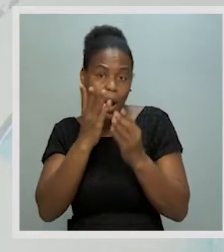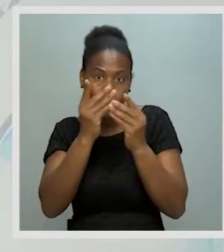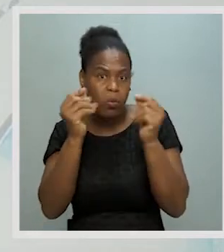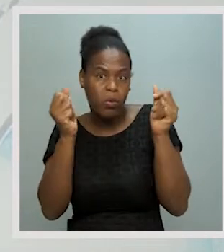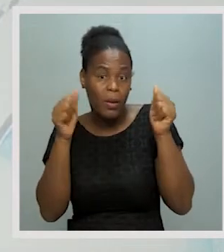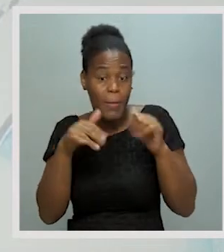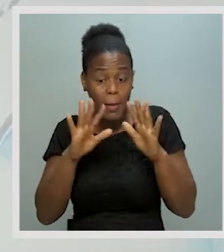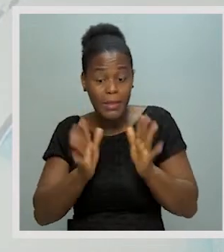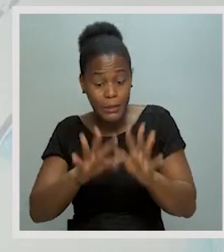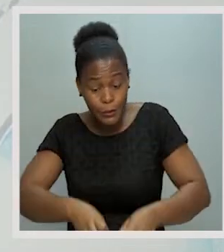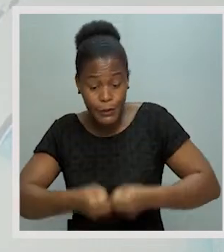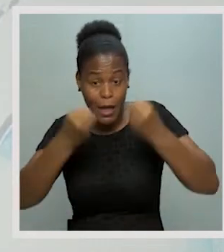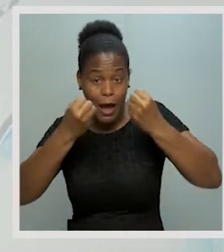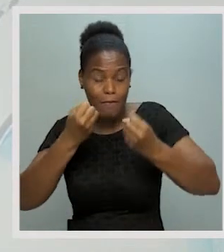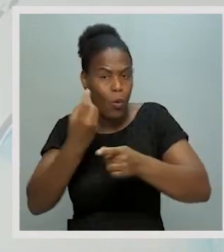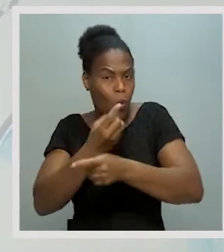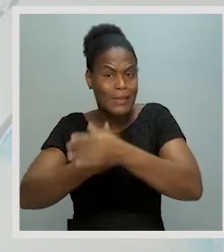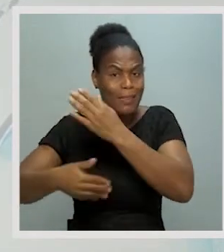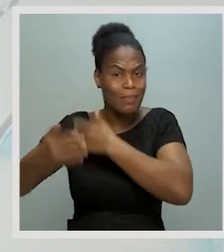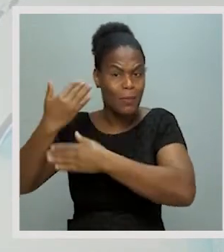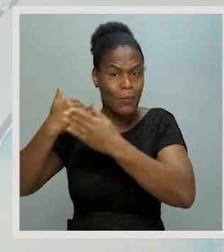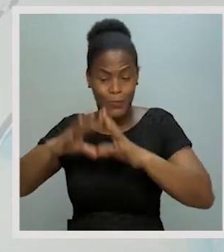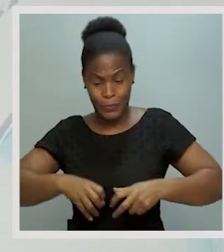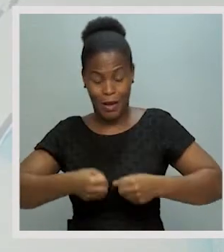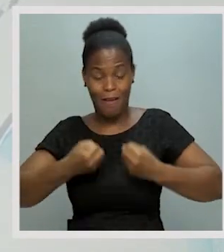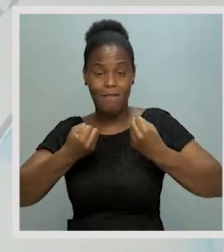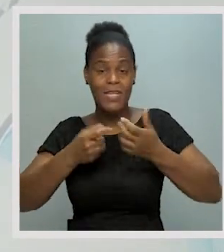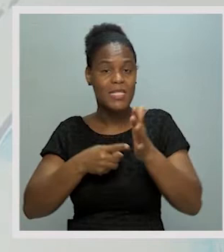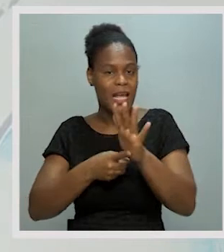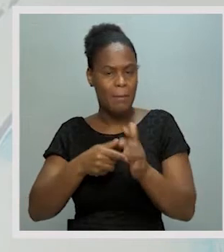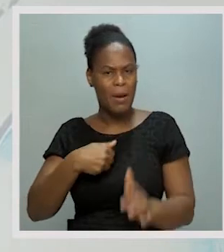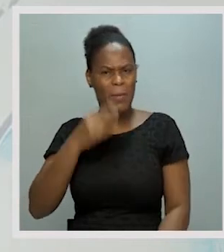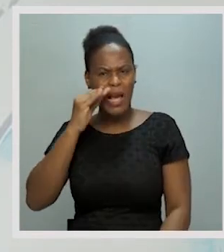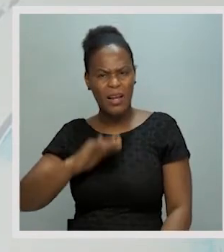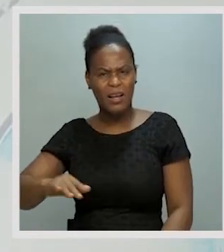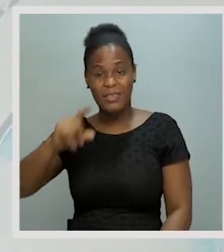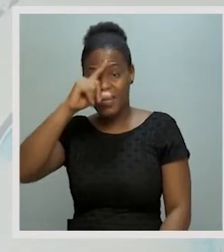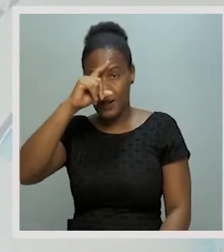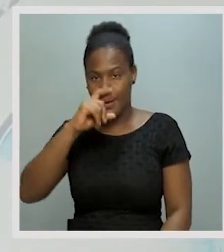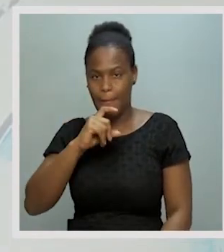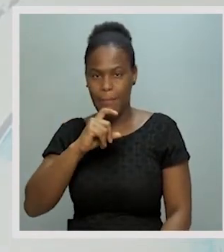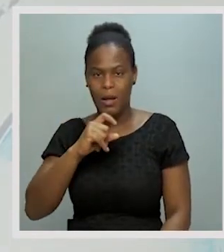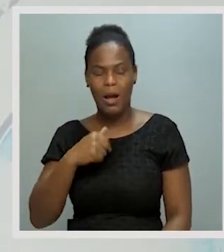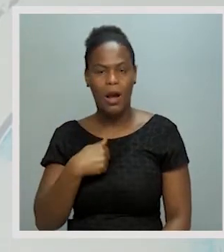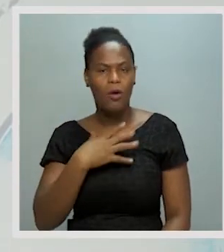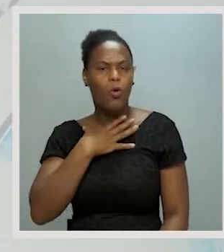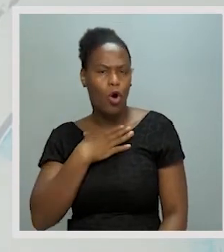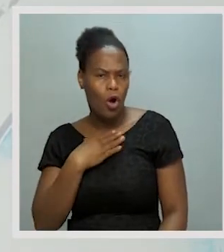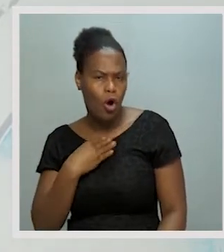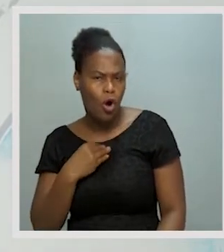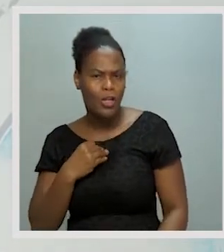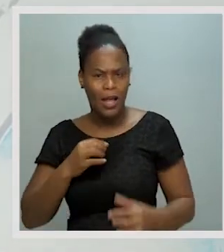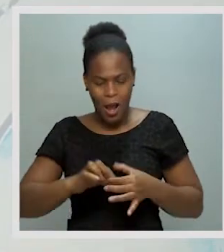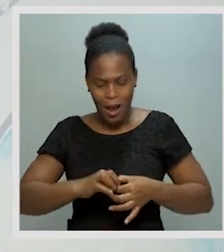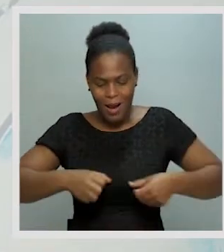tentado resgatar essas tradições. Por exemplo, eu lembro-me, ainda criança, eu gostava de